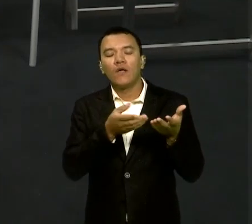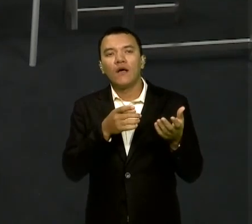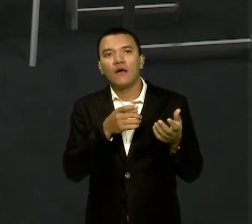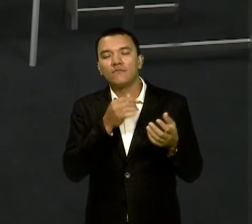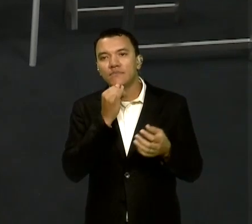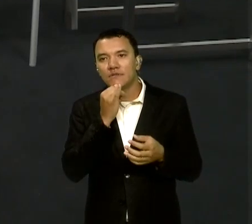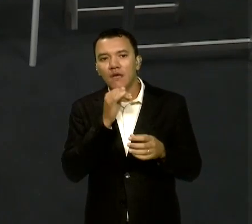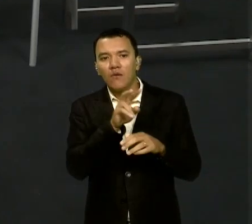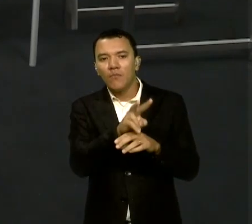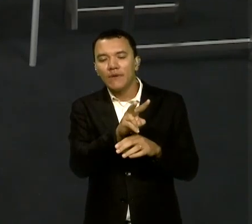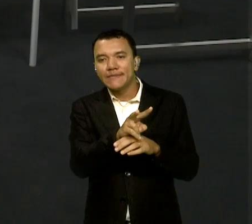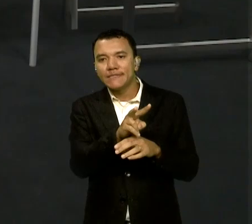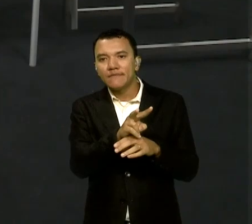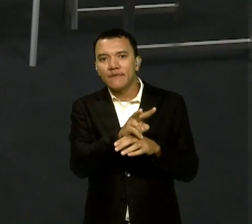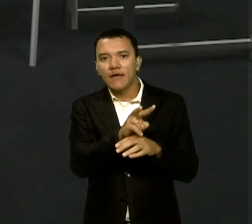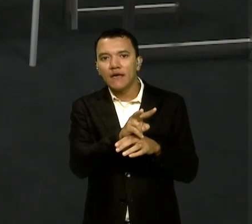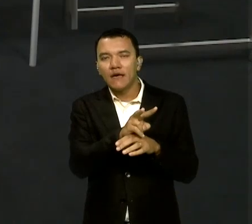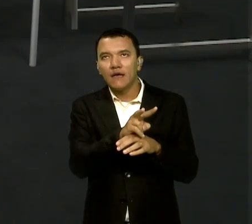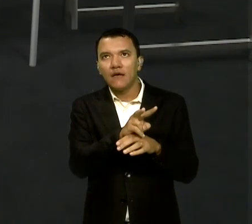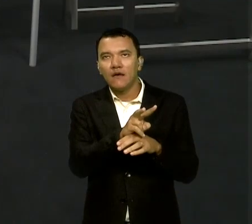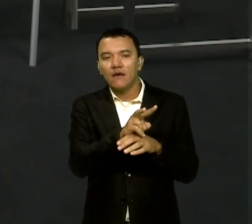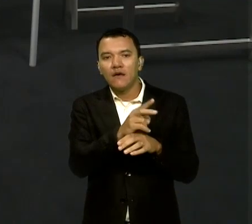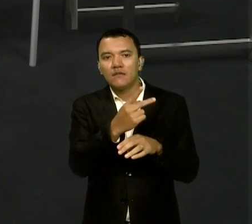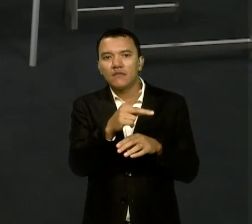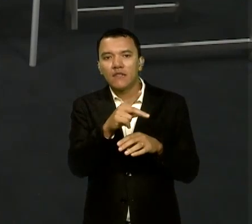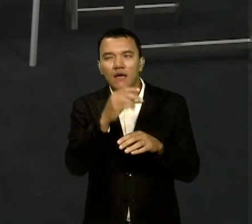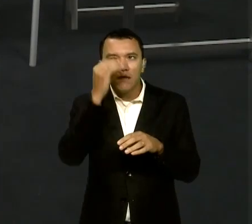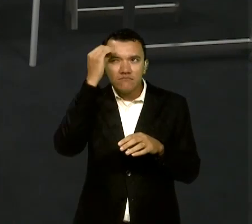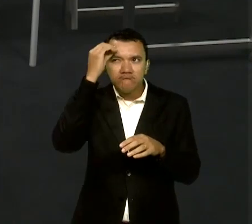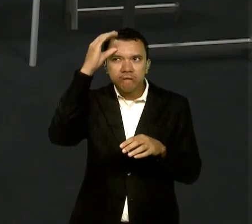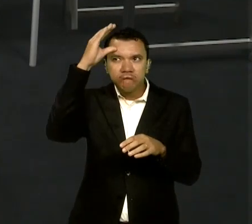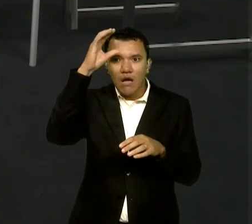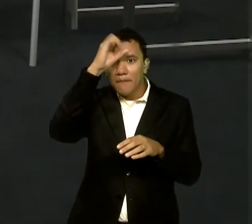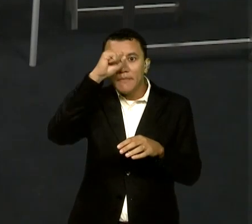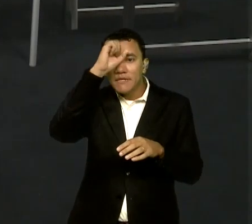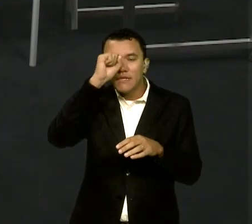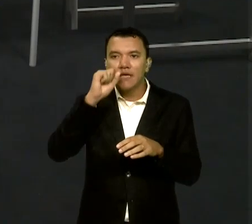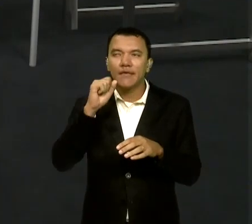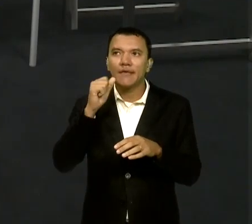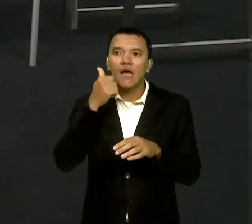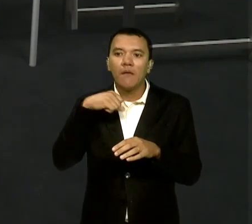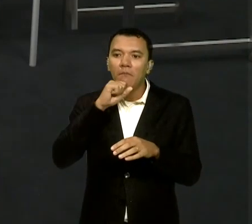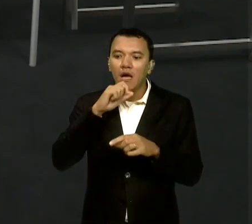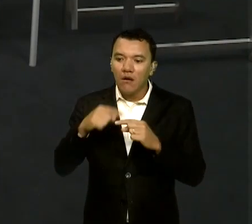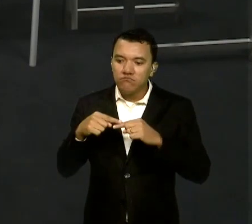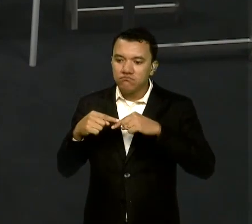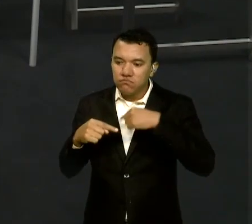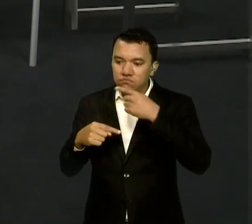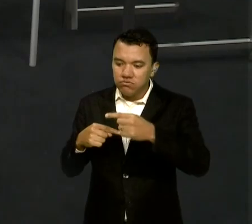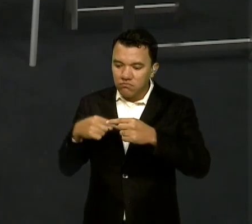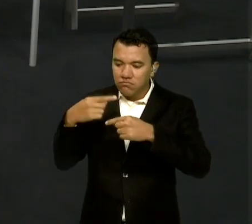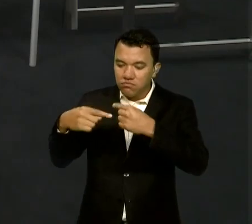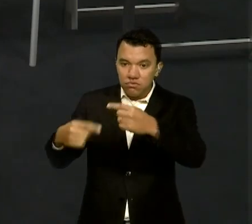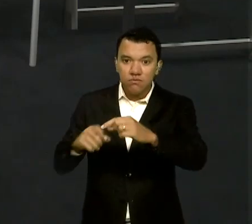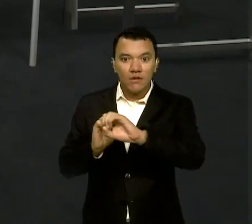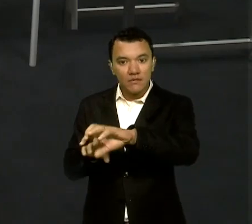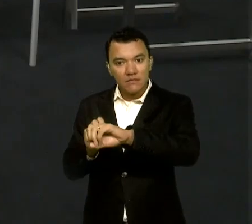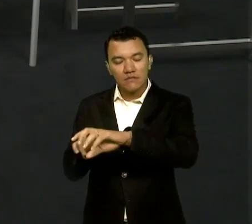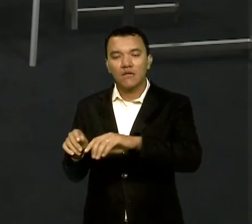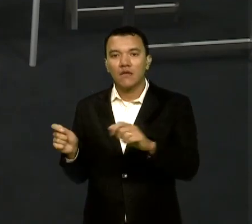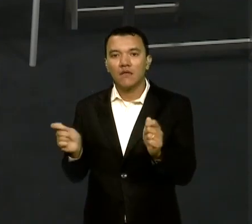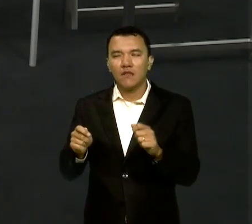preservar aquilo que vocês aprenderam, né, das suas mães, passar para frente, para aquelas mulheres se entenderem também